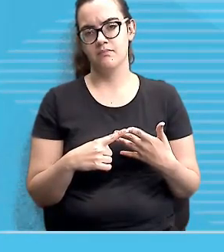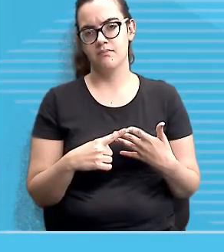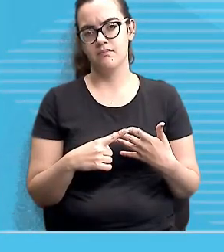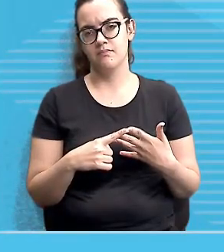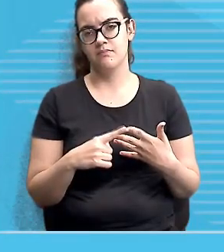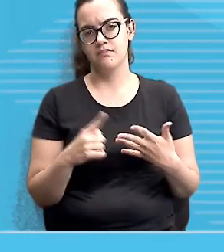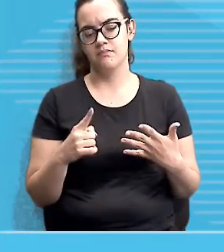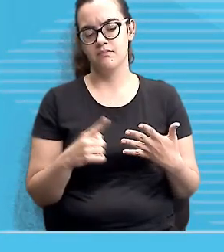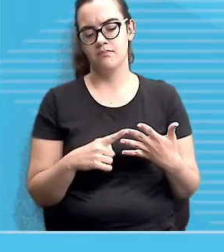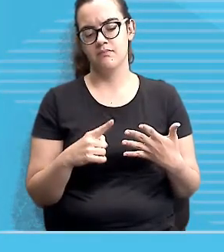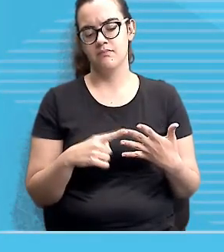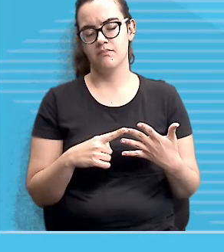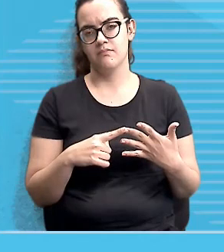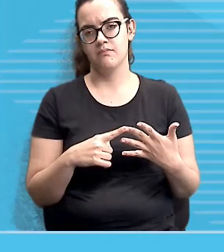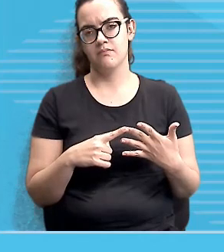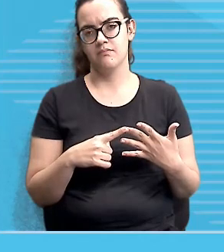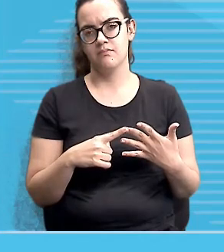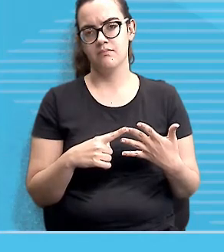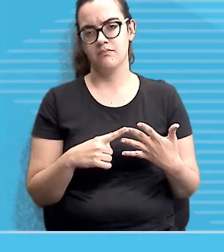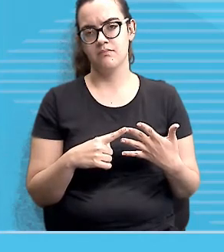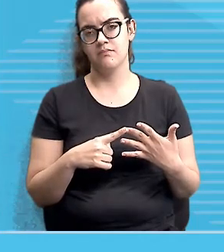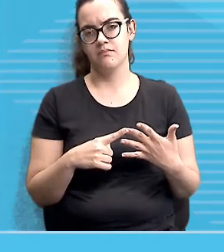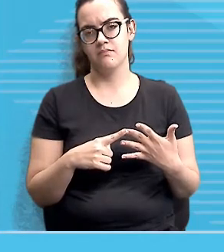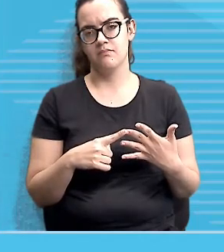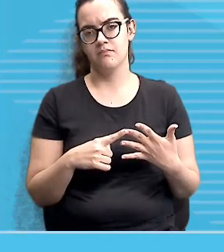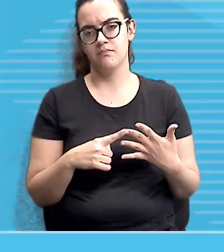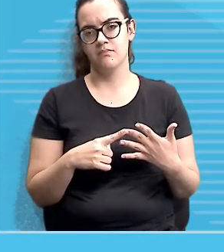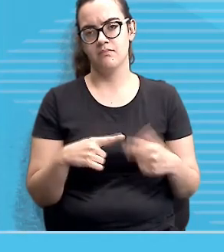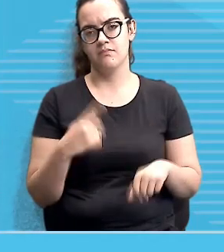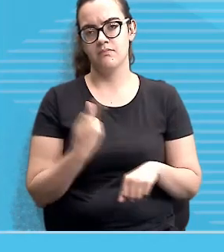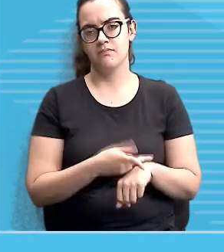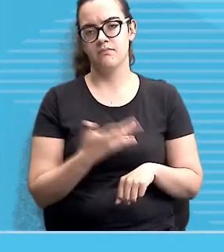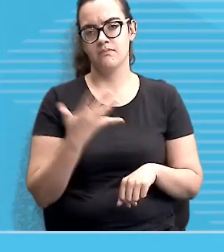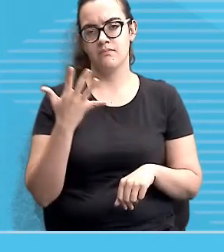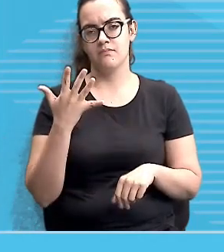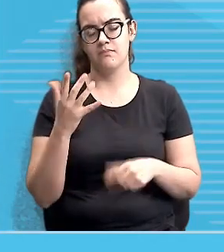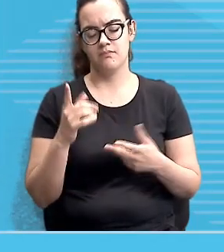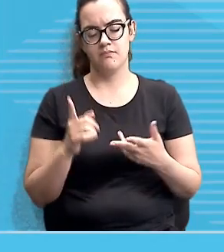e em terceiro e a prata